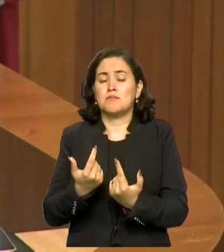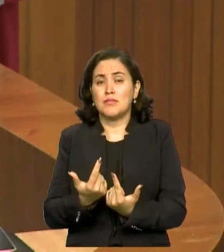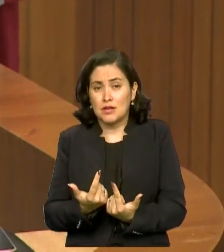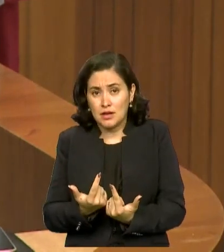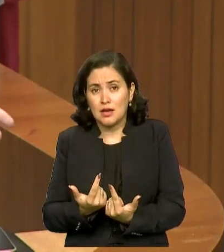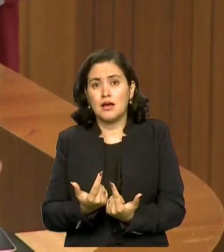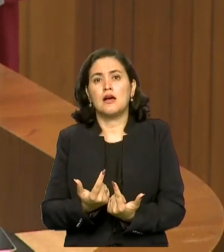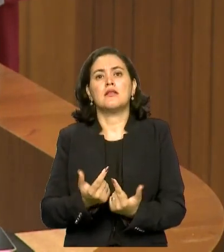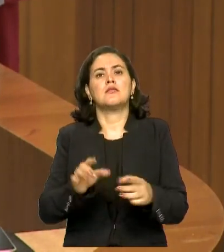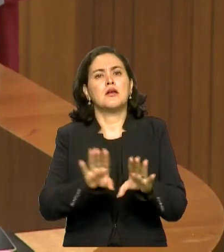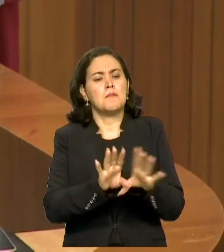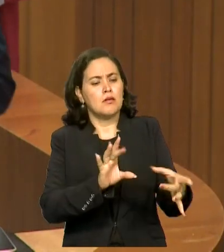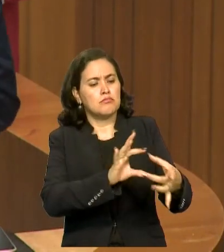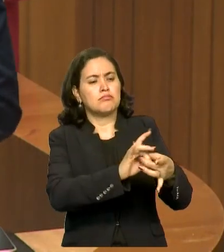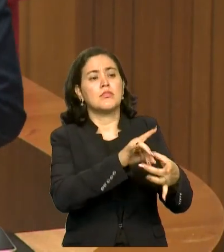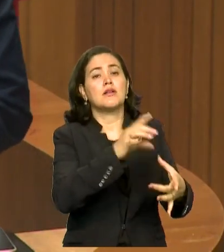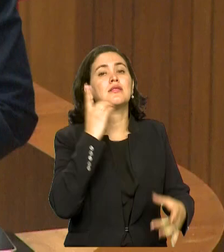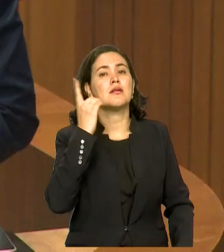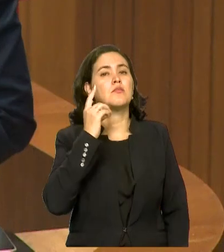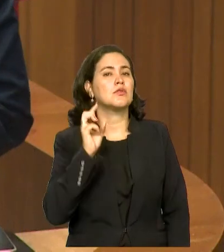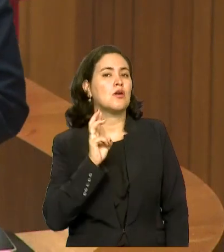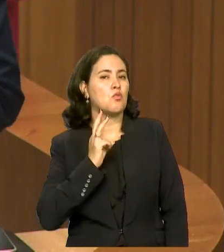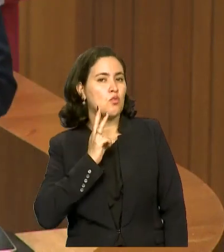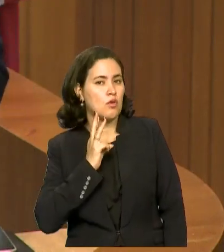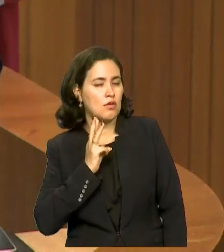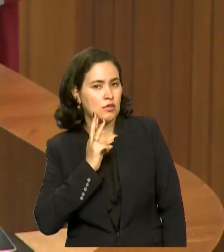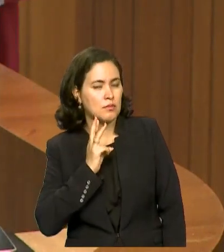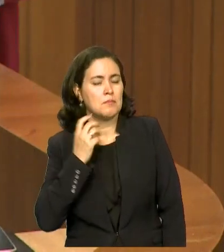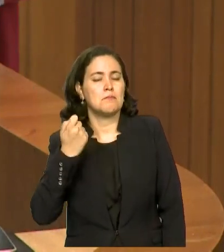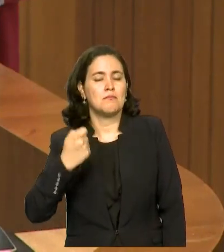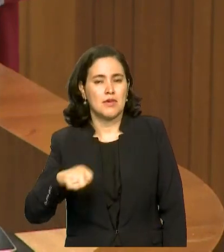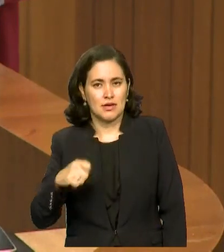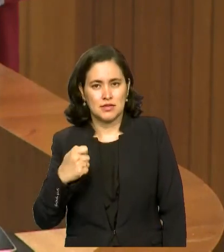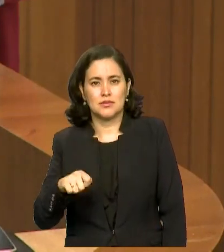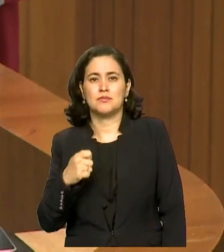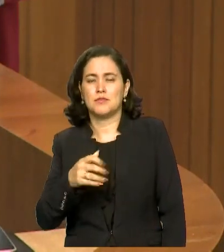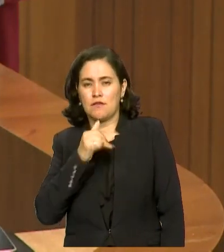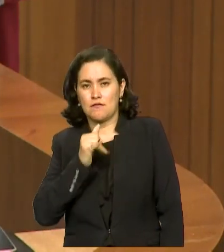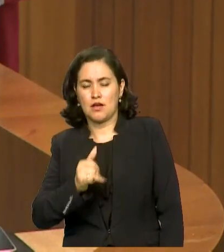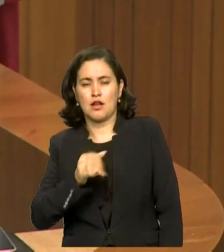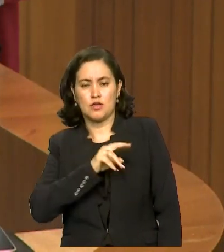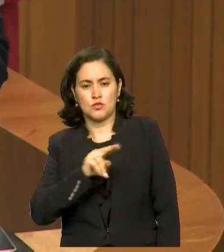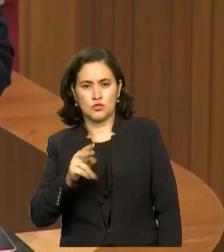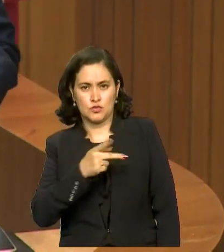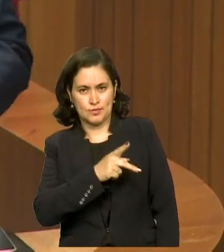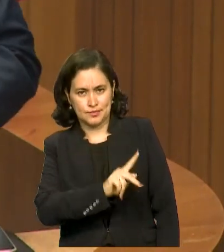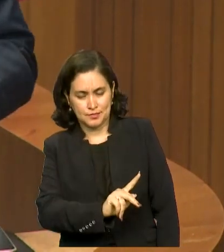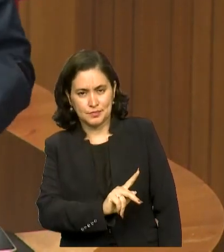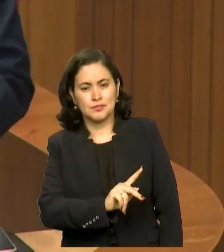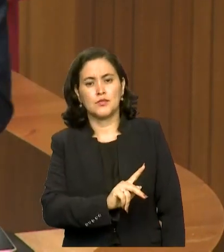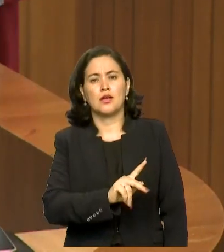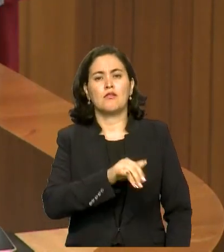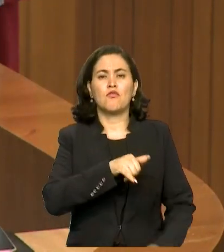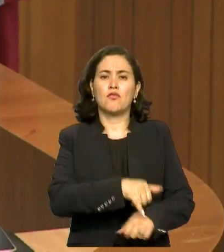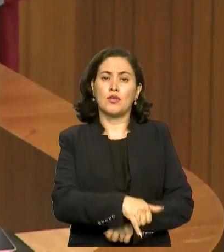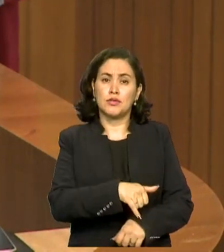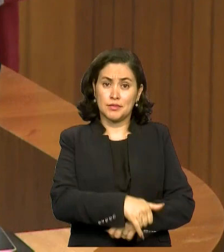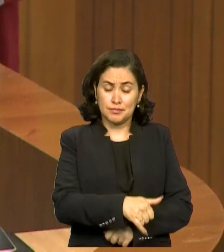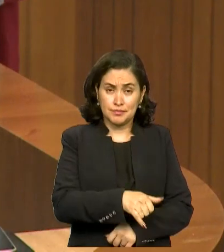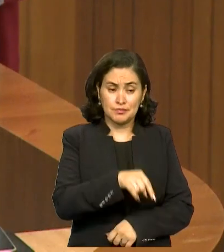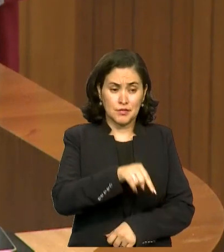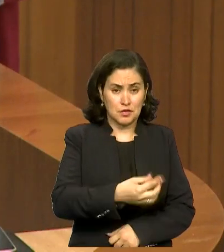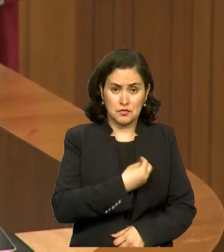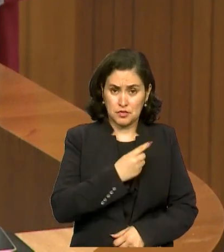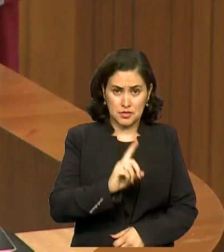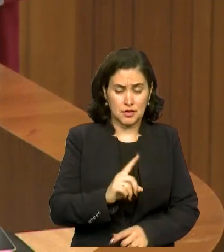deputado Wellington, que precisa ser reconhecido aqui nesse momento, que não se encontra presente no plenário, mas que fica aqui o reconhecimento,